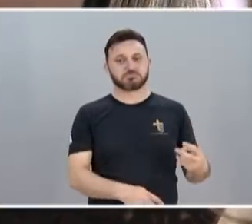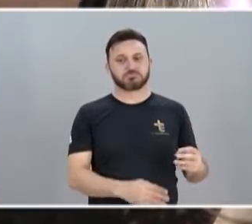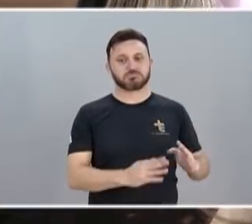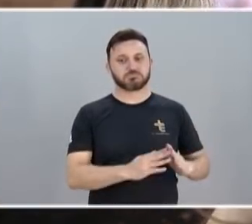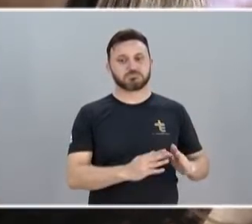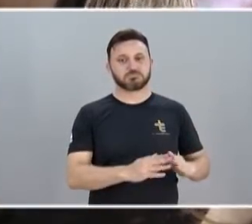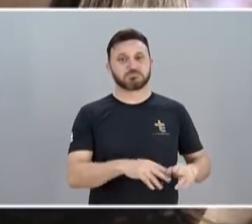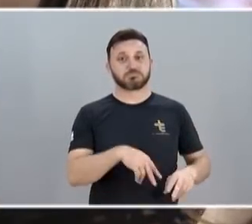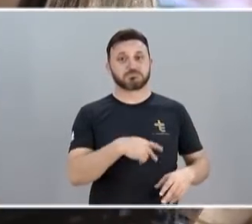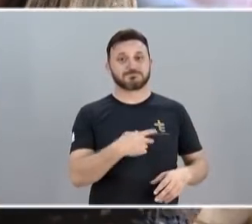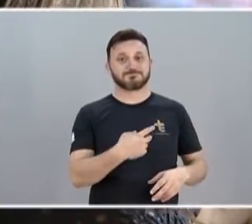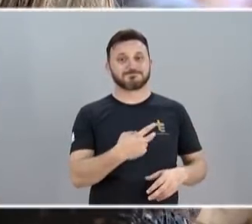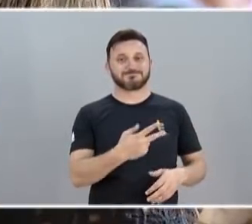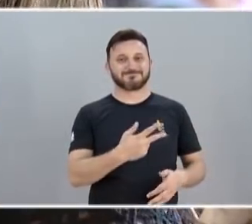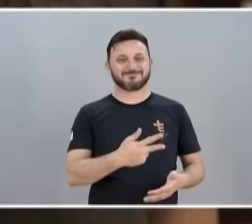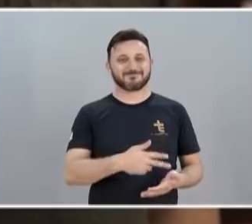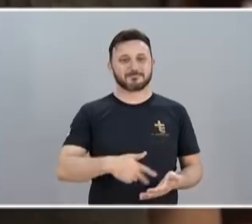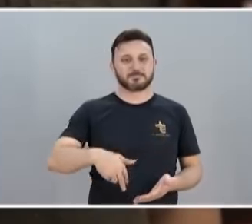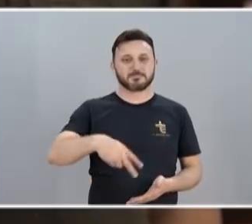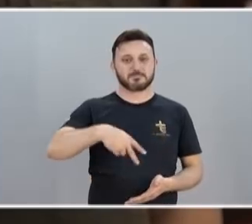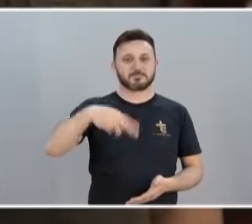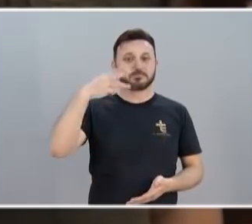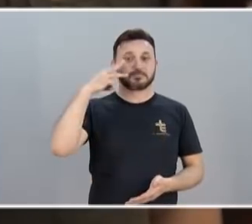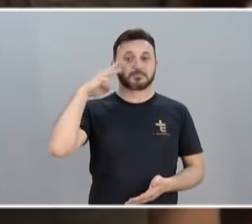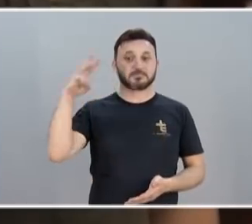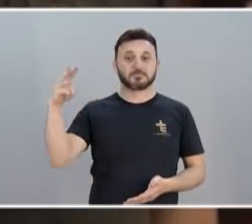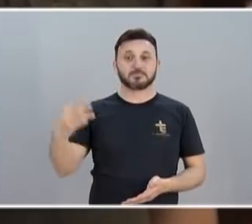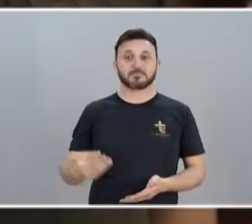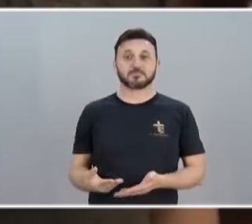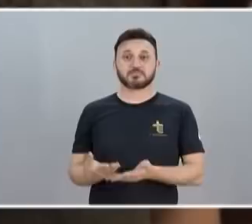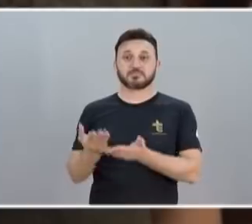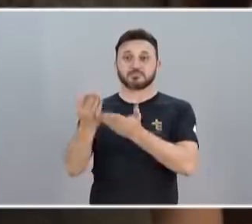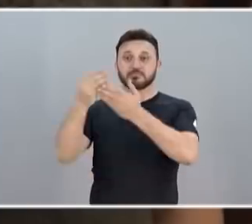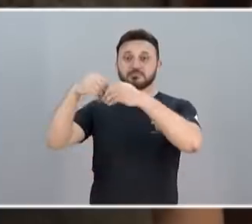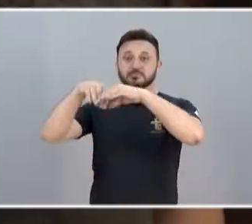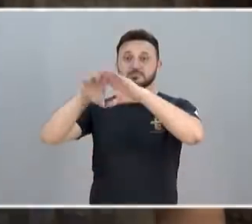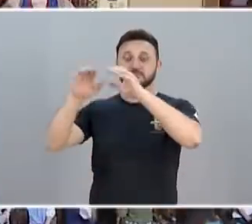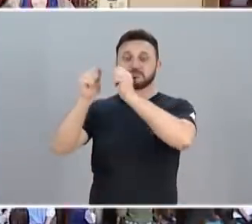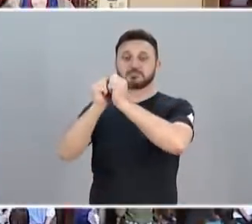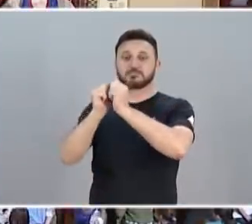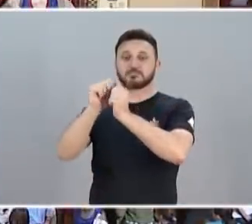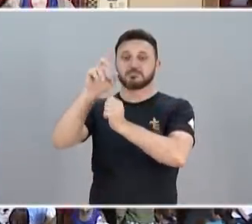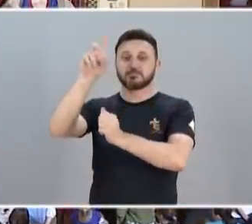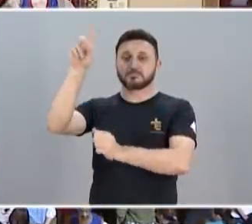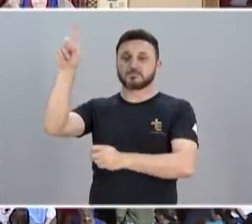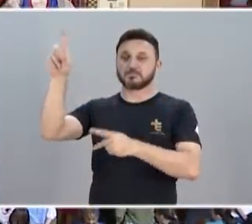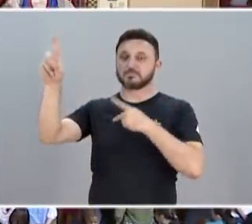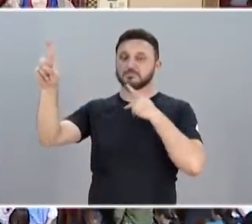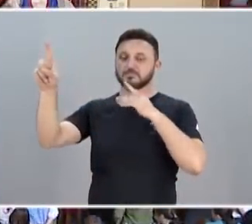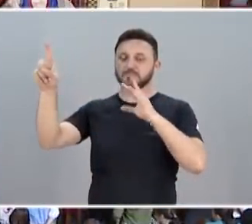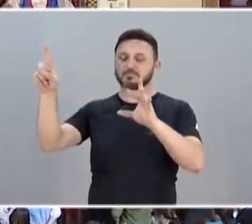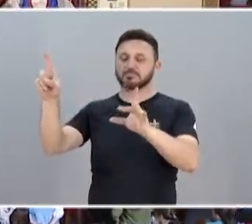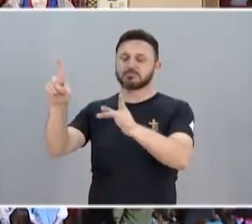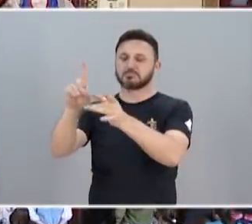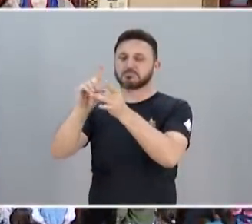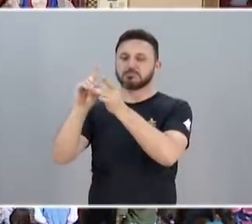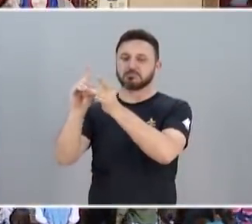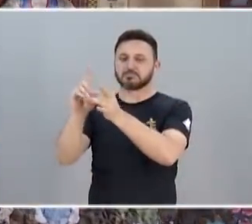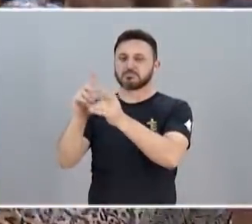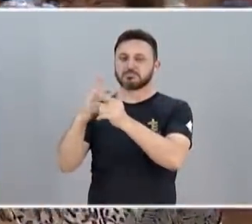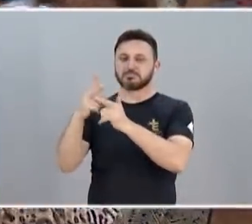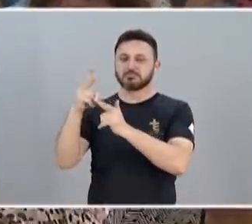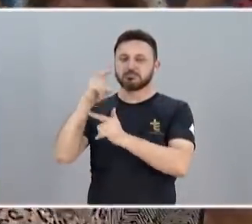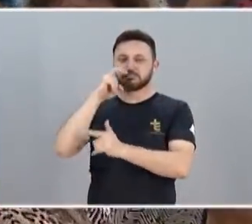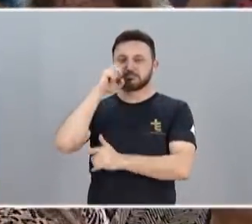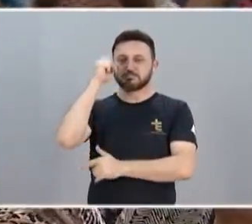dos mortos, ressuscitou ao terceiro dia, subiu aos céus, está sentado à direita de Deus